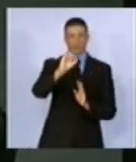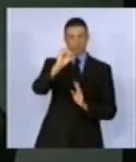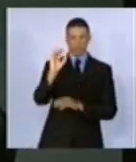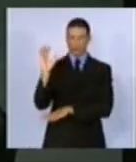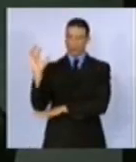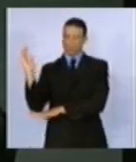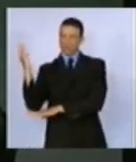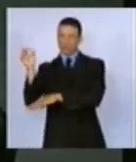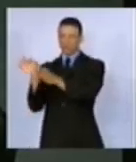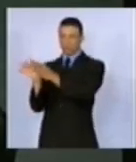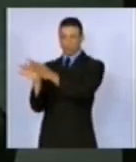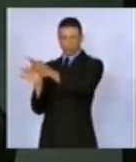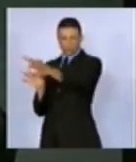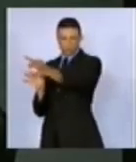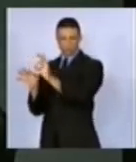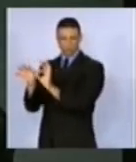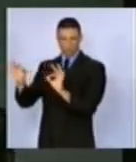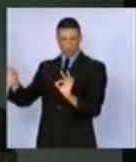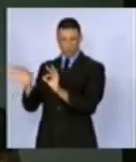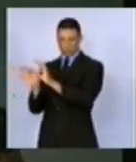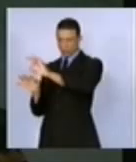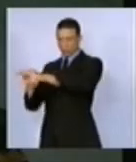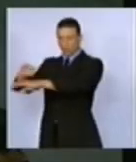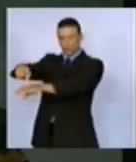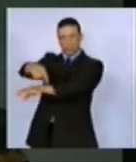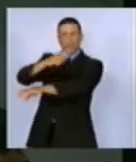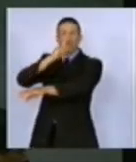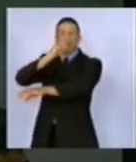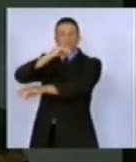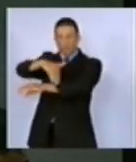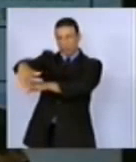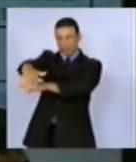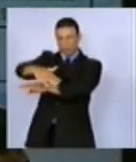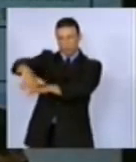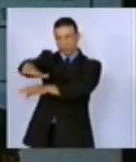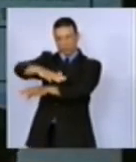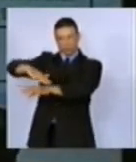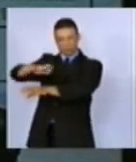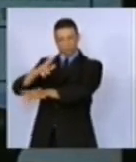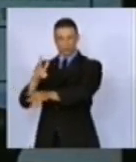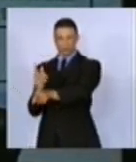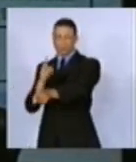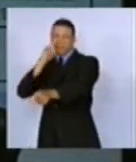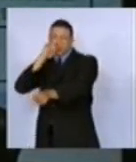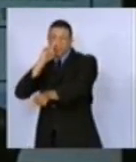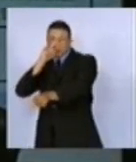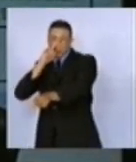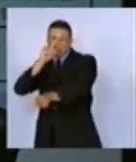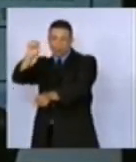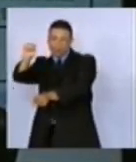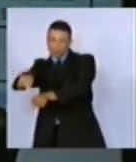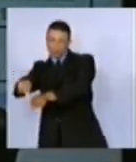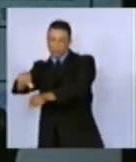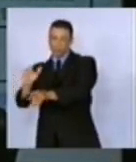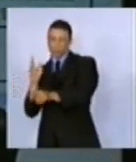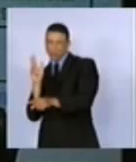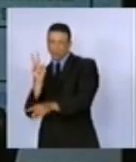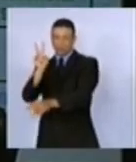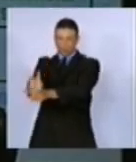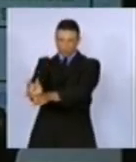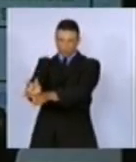ciliares envolvendo também nascentes comprometidas com a recuperação pelo setor no estado né para ressaltar a